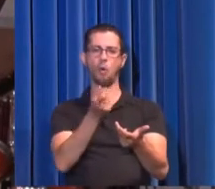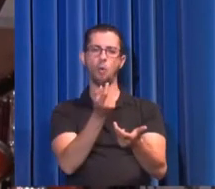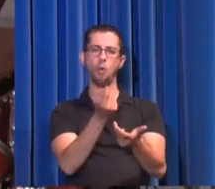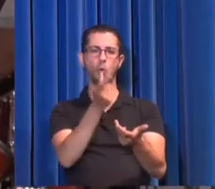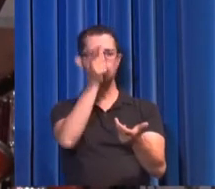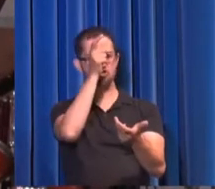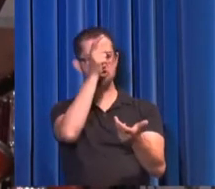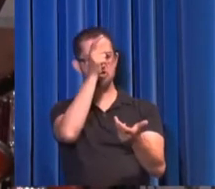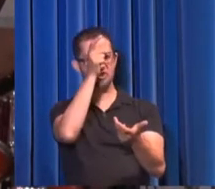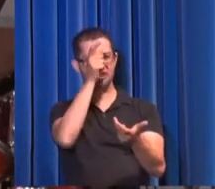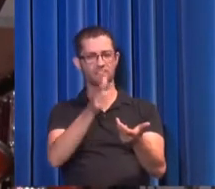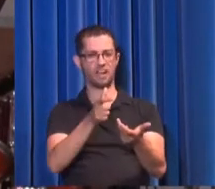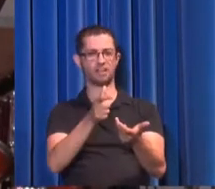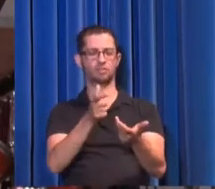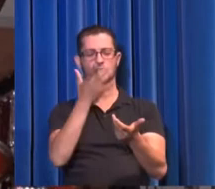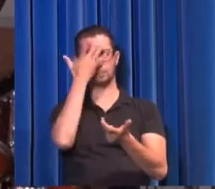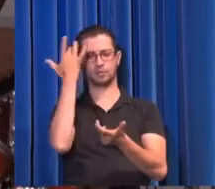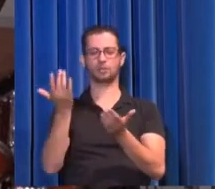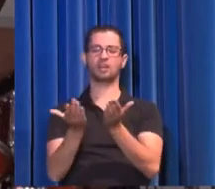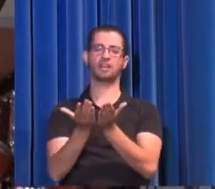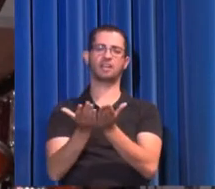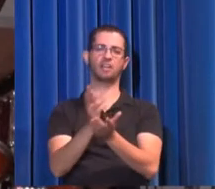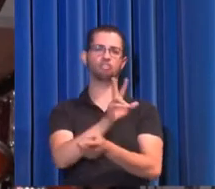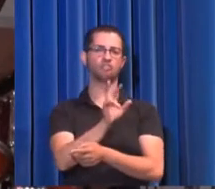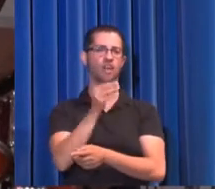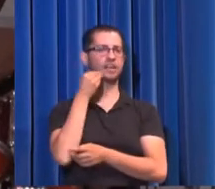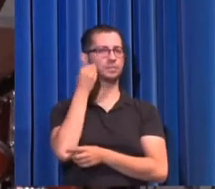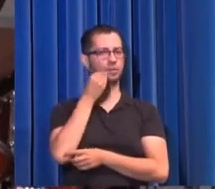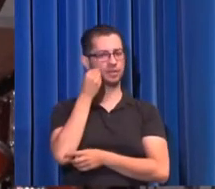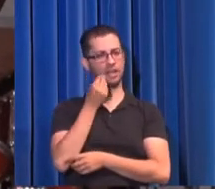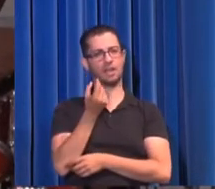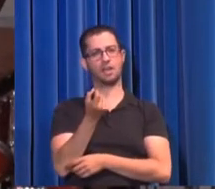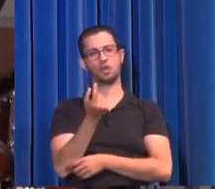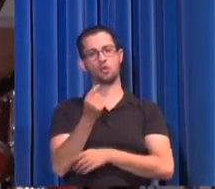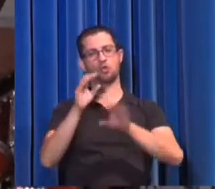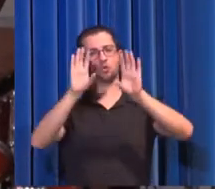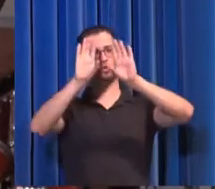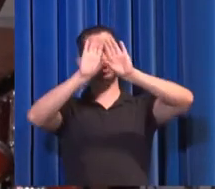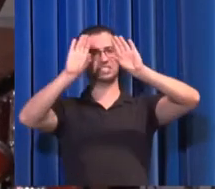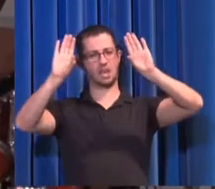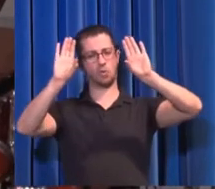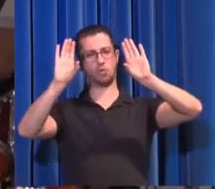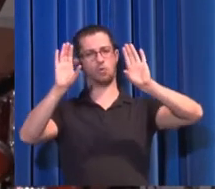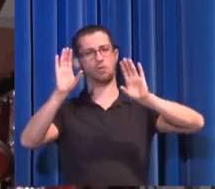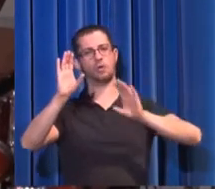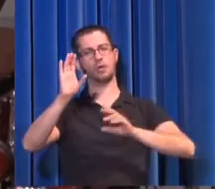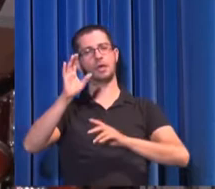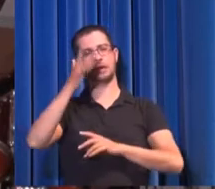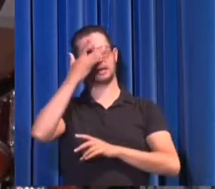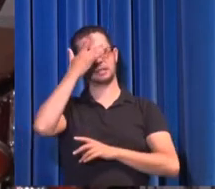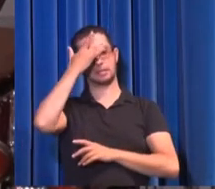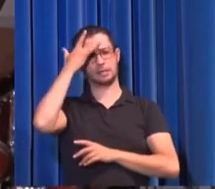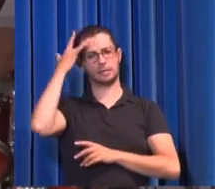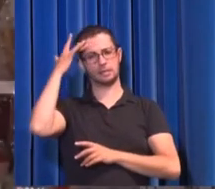que os cristãos irão experimentar é o único célula o único Paraíso que o ímpio vai